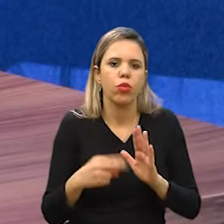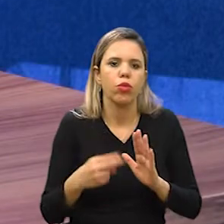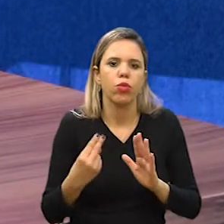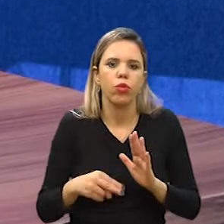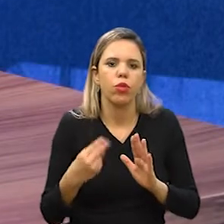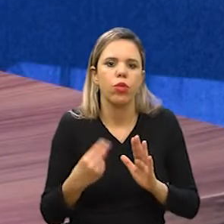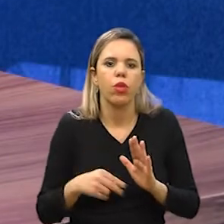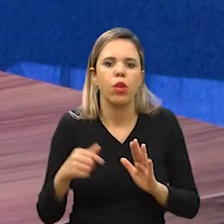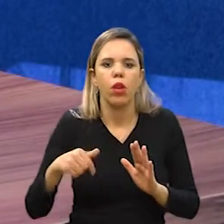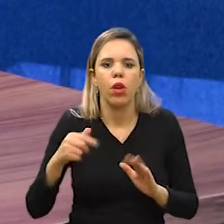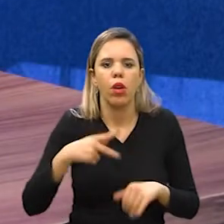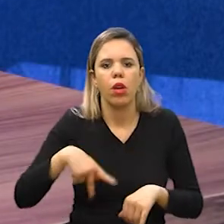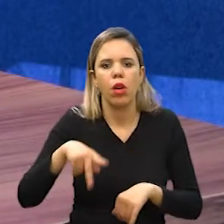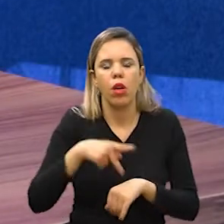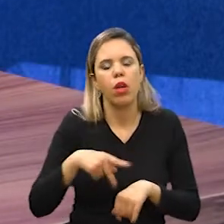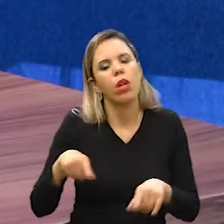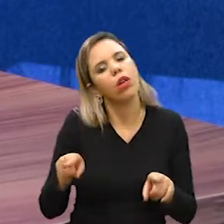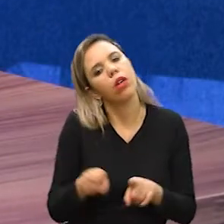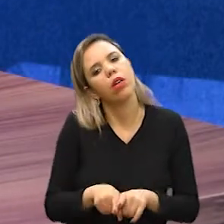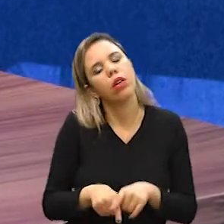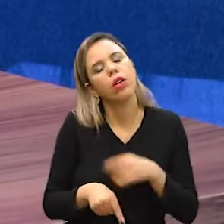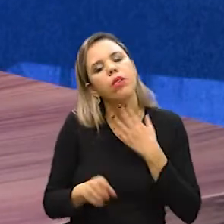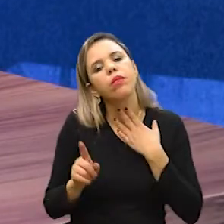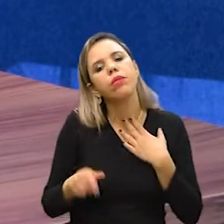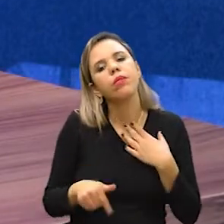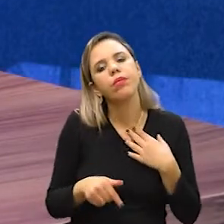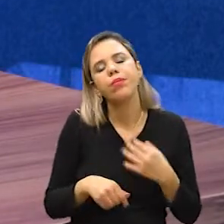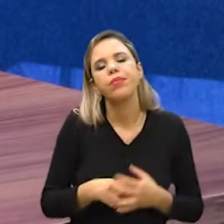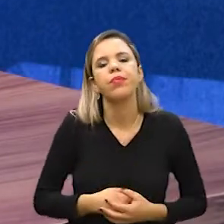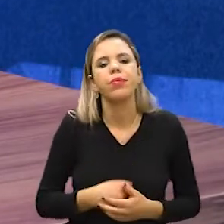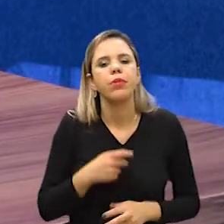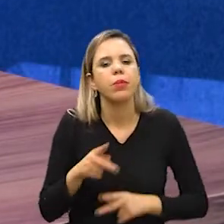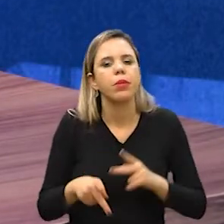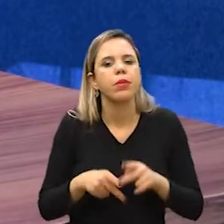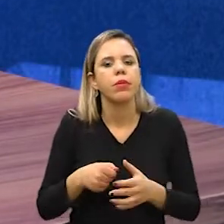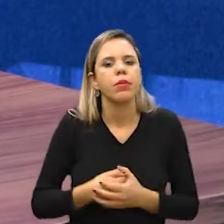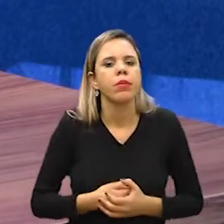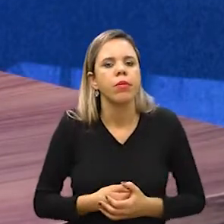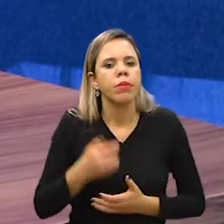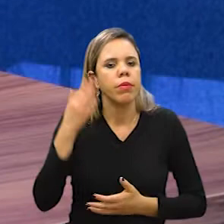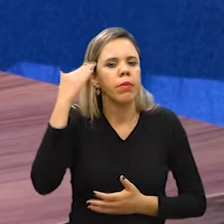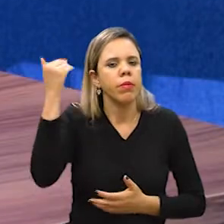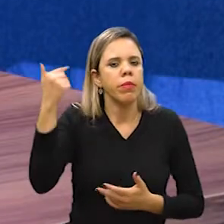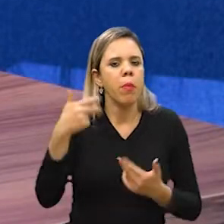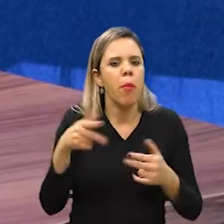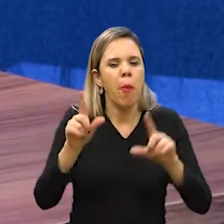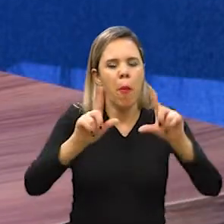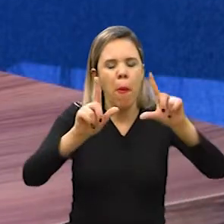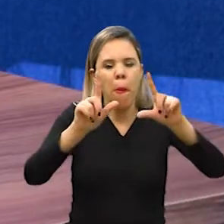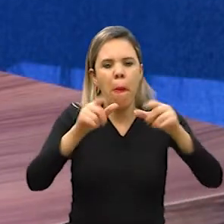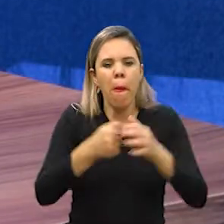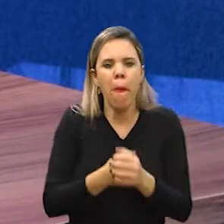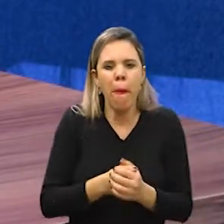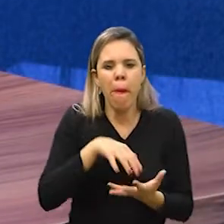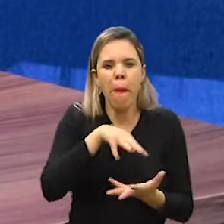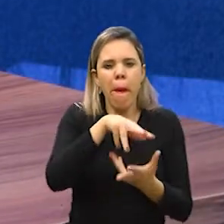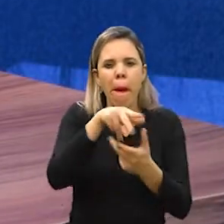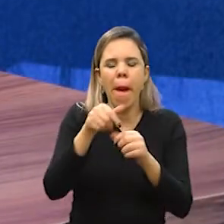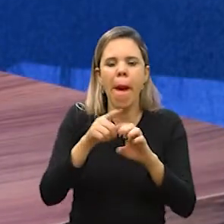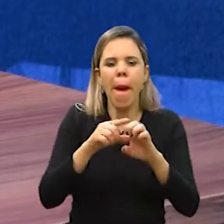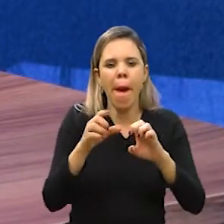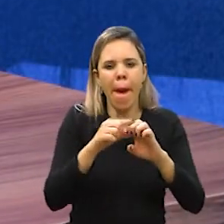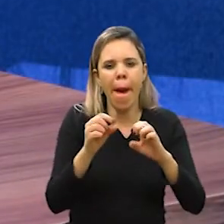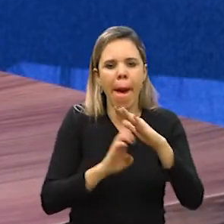nomes aqui no país que também, digamos que pessoas conhecidas da TV, do